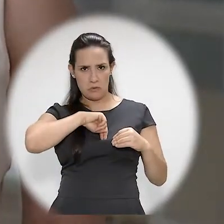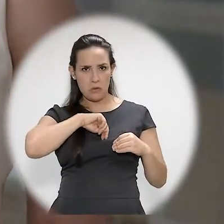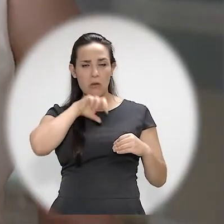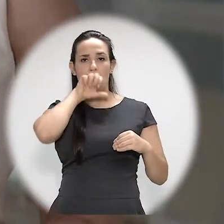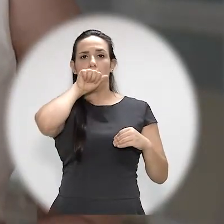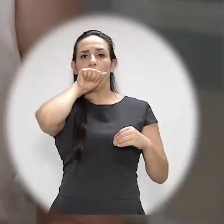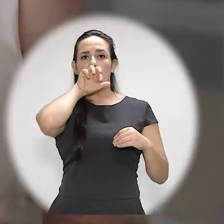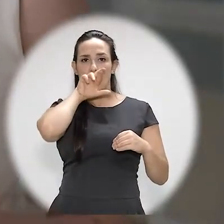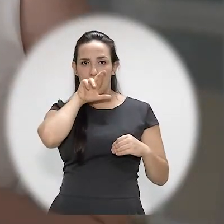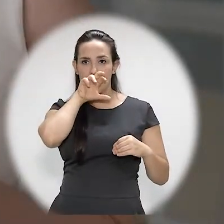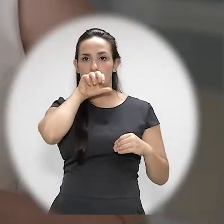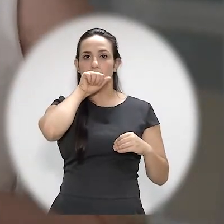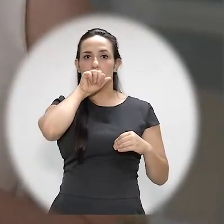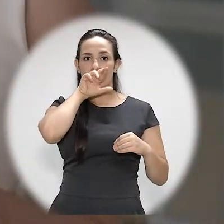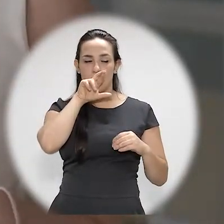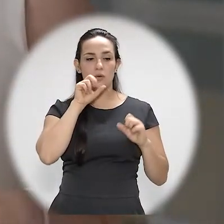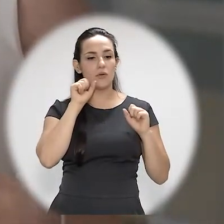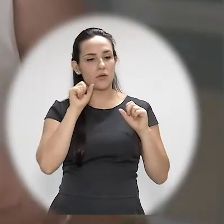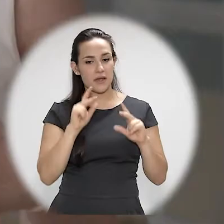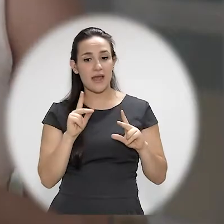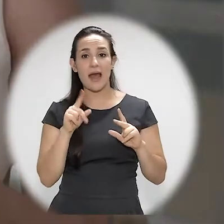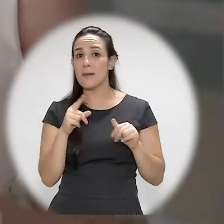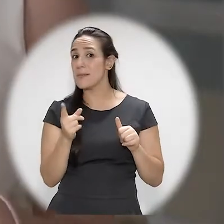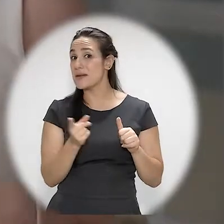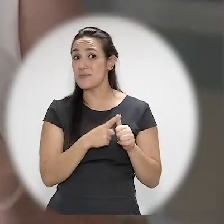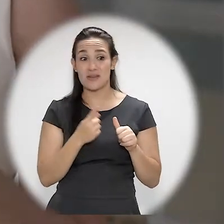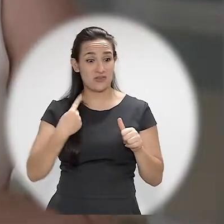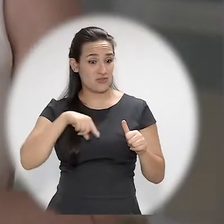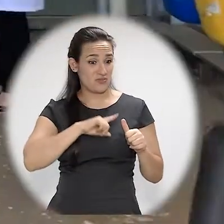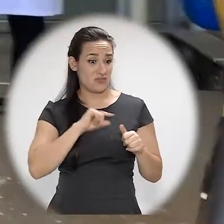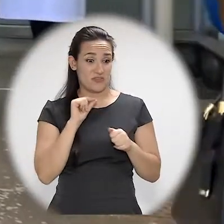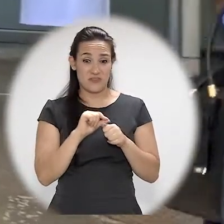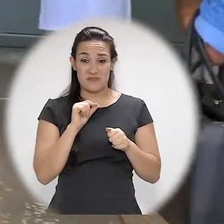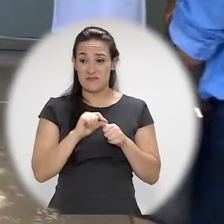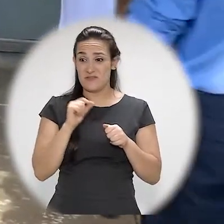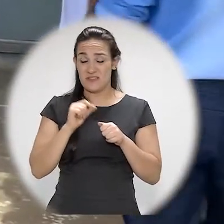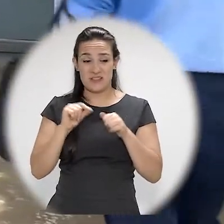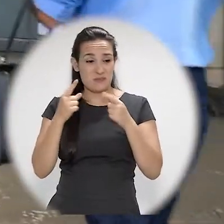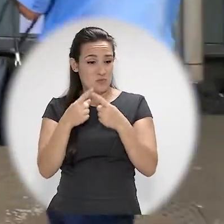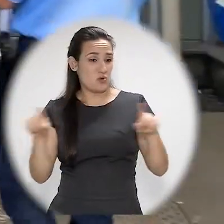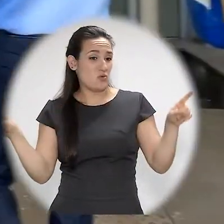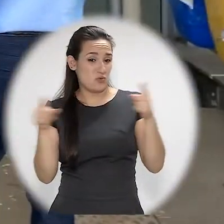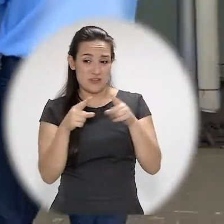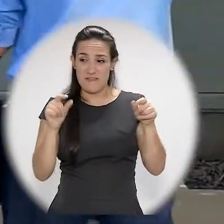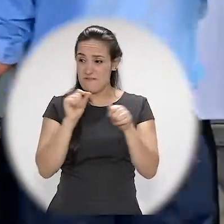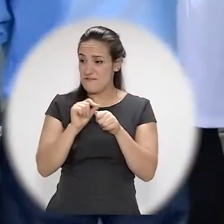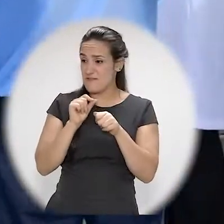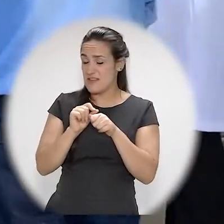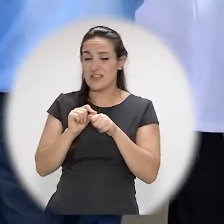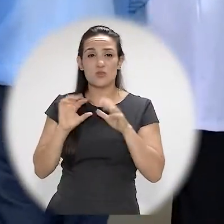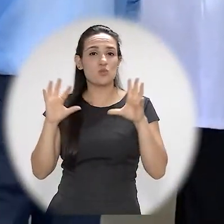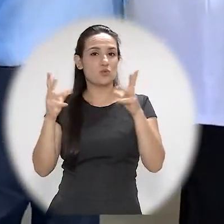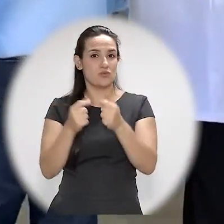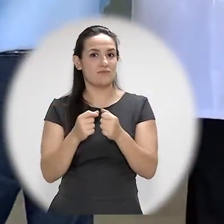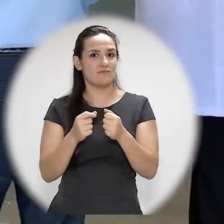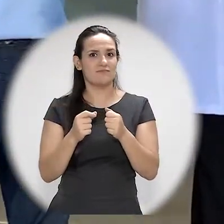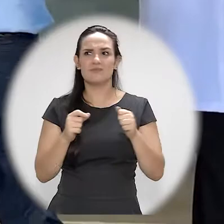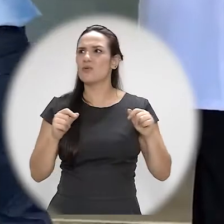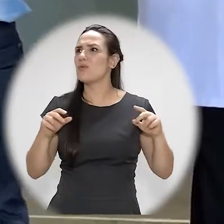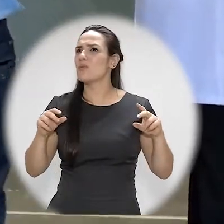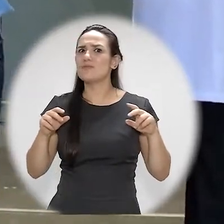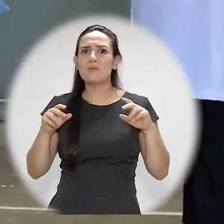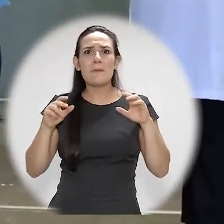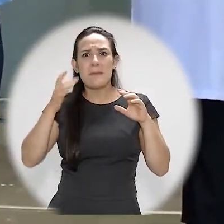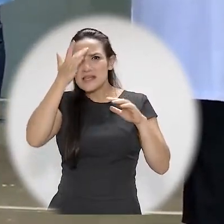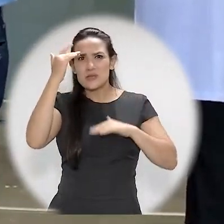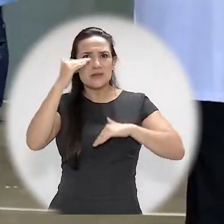ficou muito grave, e aí a gente fez uma preparação com música, então esse foi um momento muito emocionante, tanto para a equipe que estava